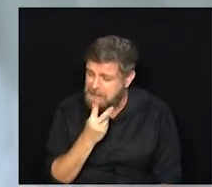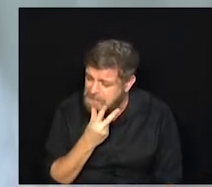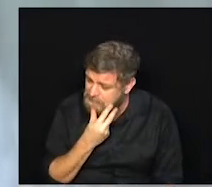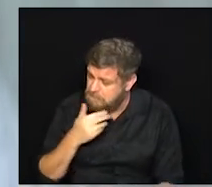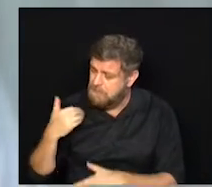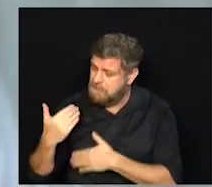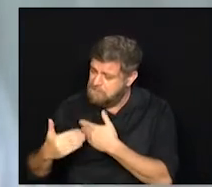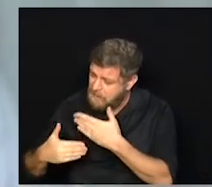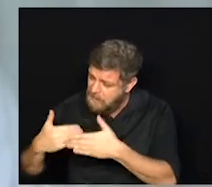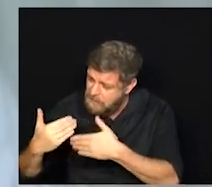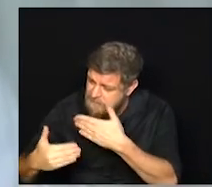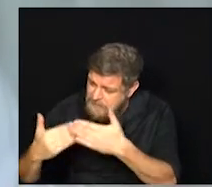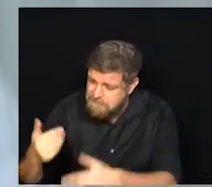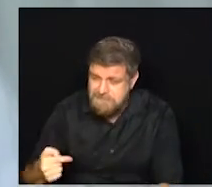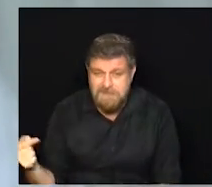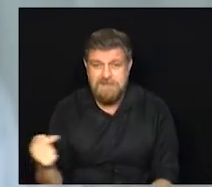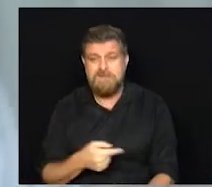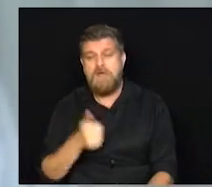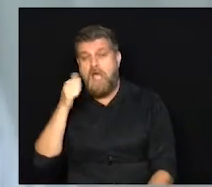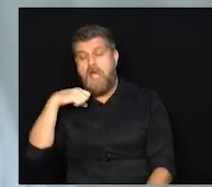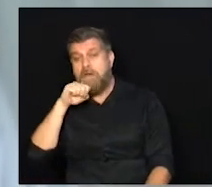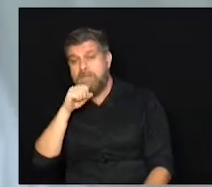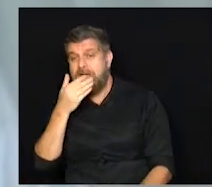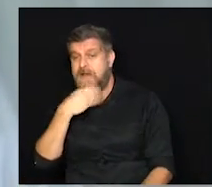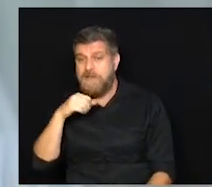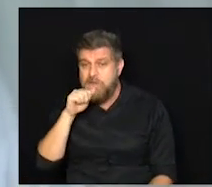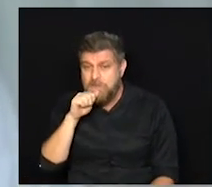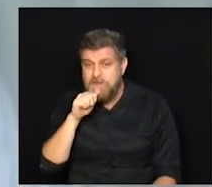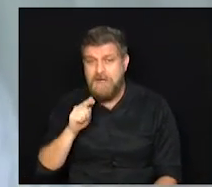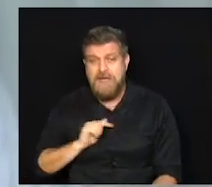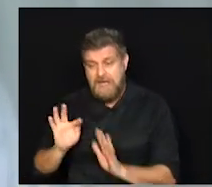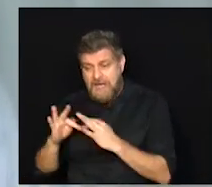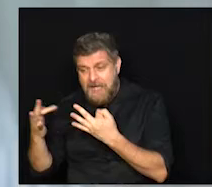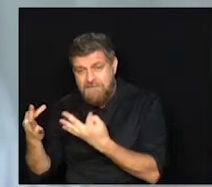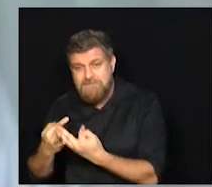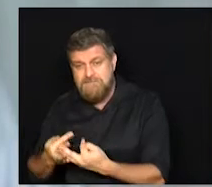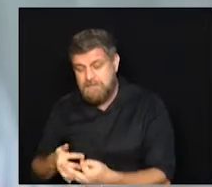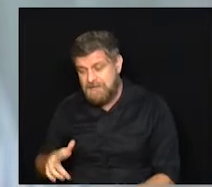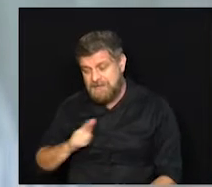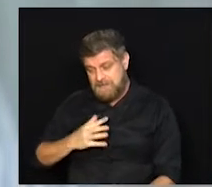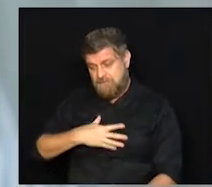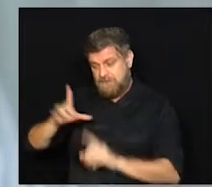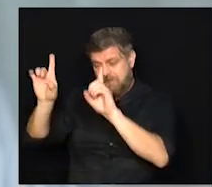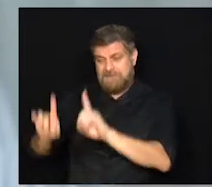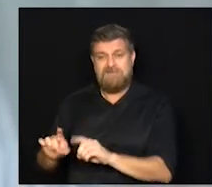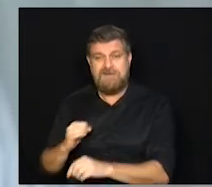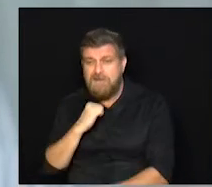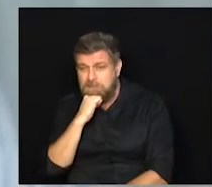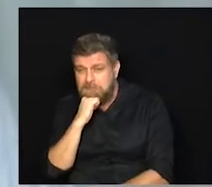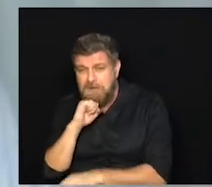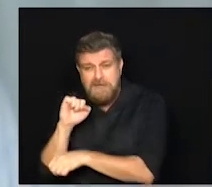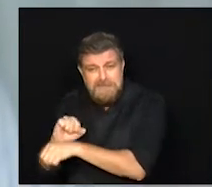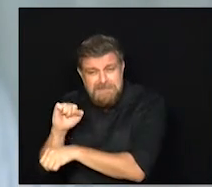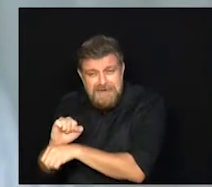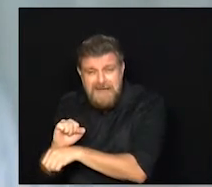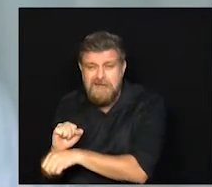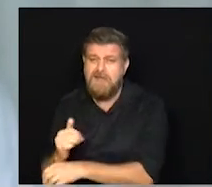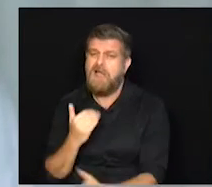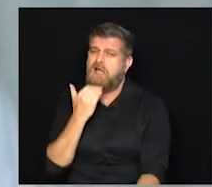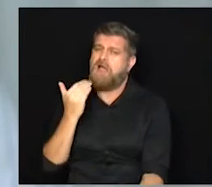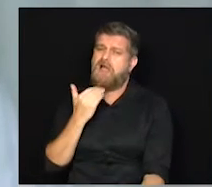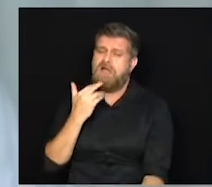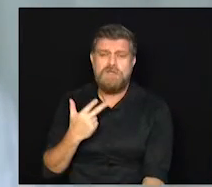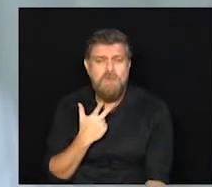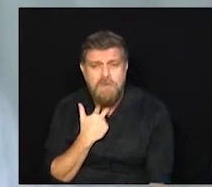tem uma série de coisas. E a mãe, o pai, a família com o deficiente não pode esperar. Então, a gente precisa mais